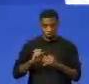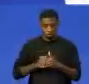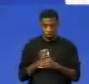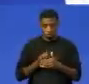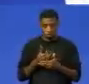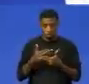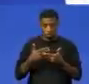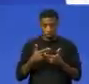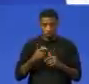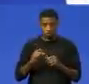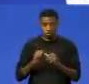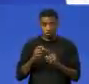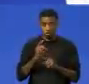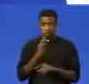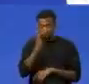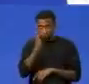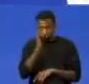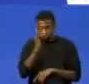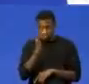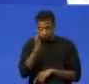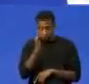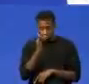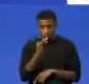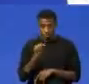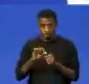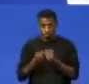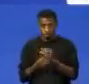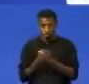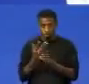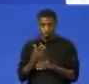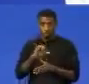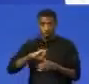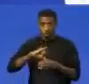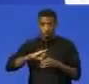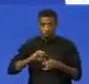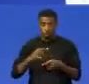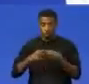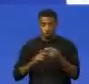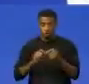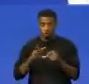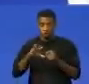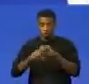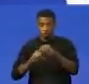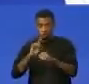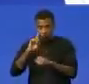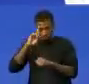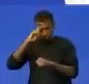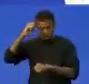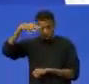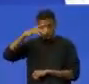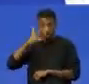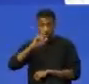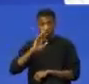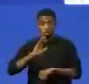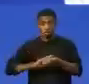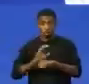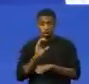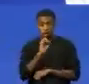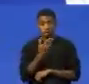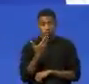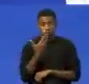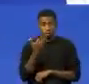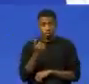de plantas produtoras de óleos. E essa coleta de algumas espécies ao raiar do dia garante uma obtenção do material com